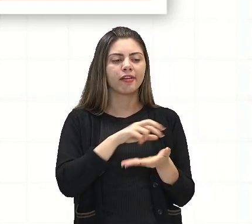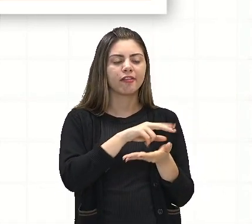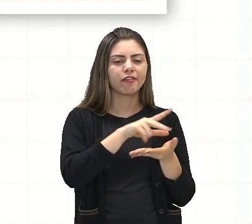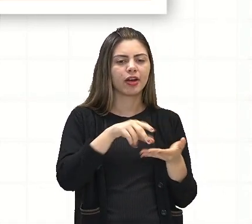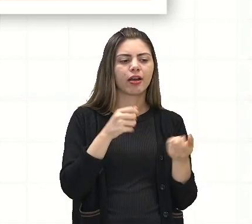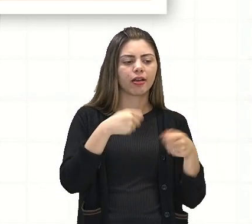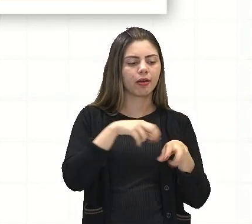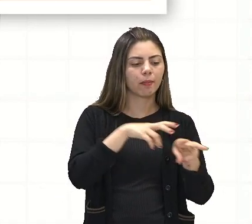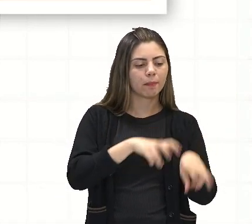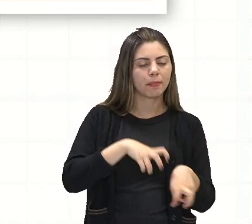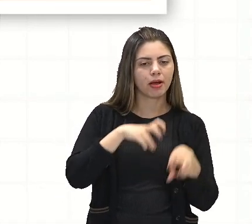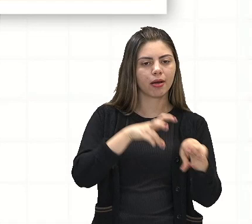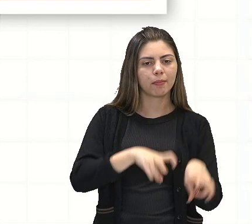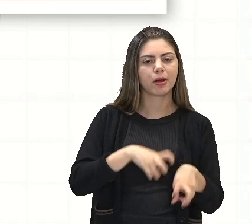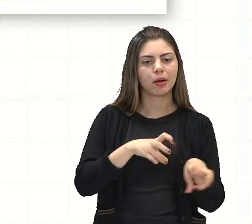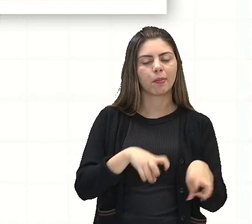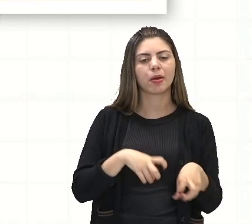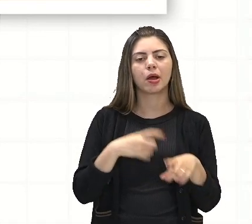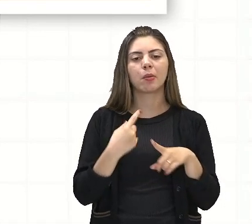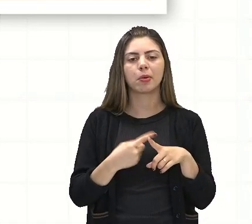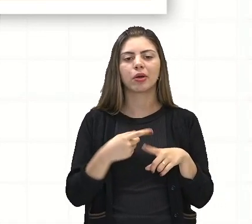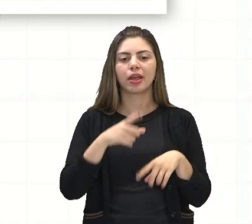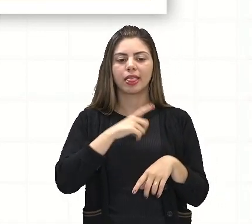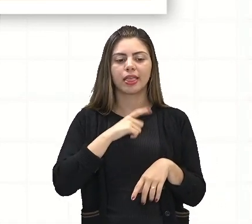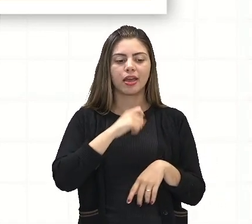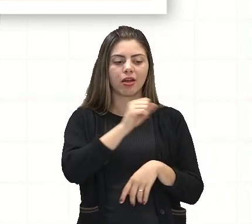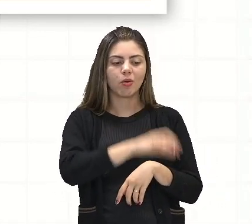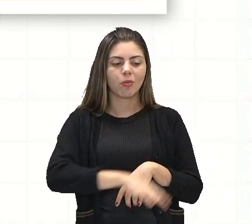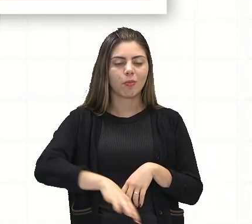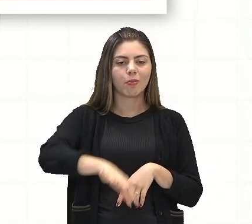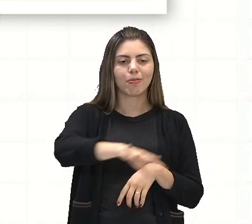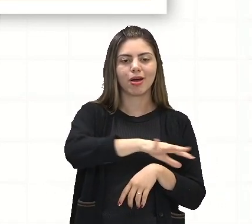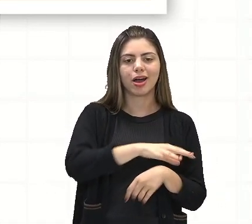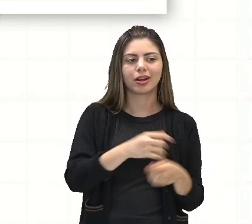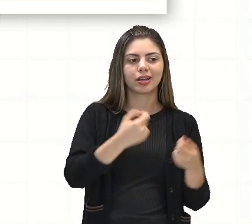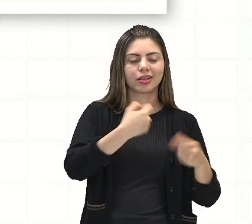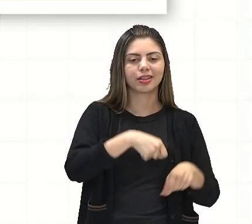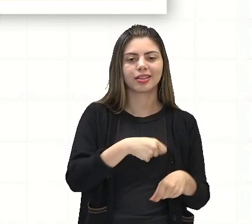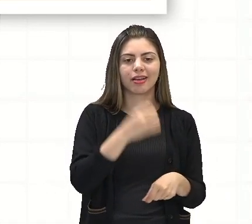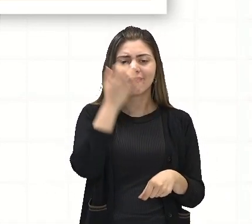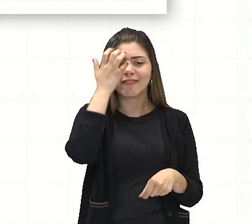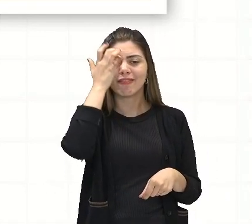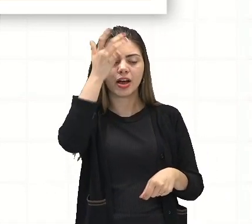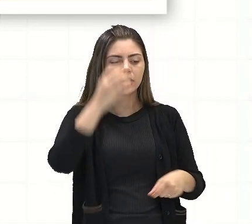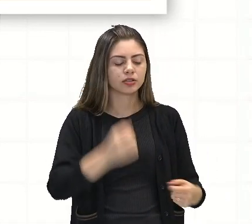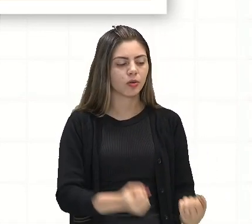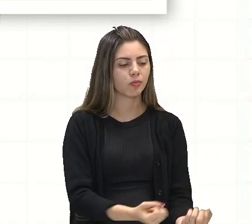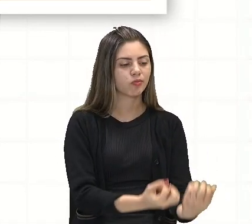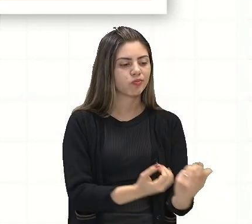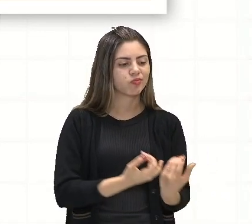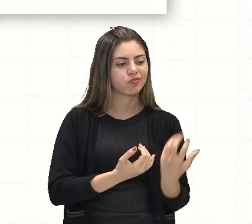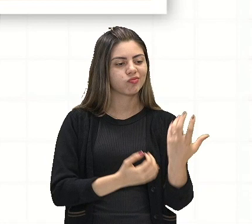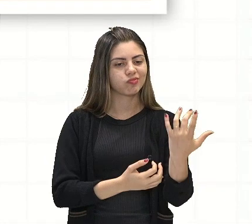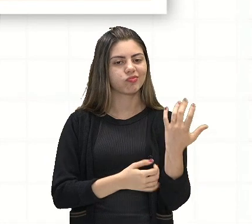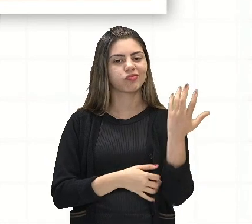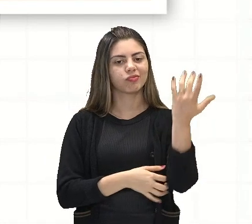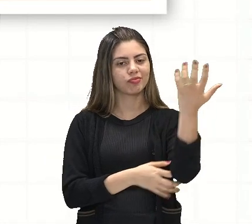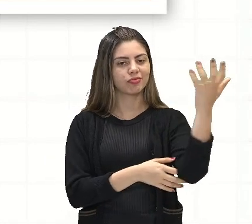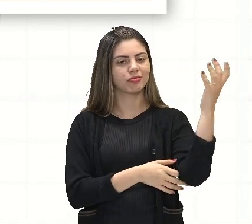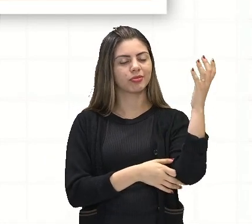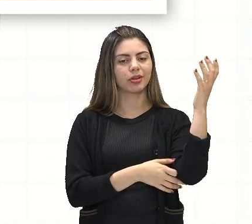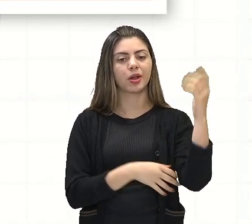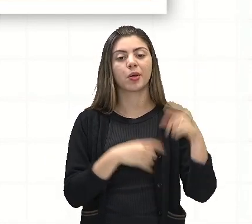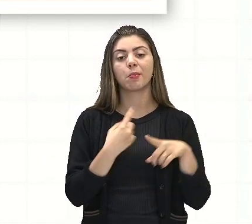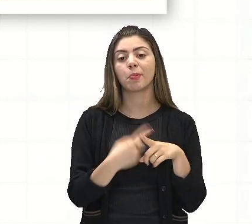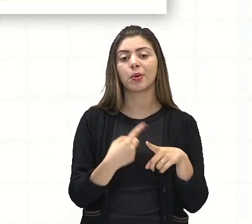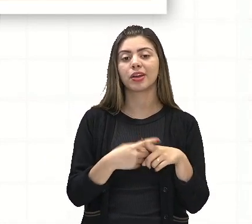né? Porque é uma área ali que vai ficar rica em fertilidade por conta dessa área que ficou aí alagada por